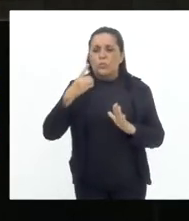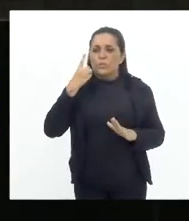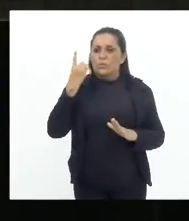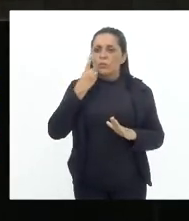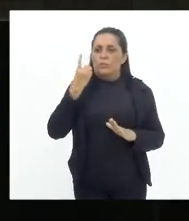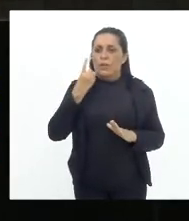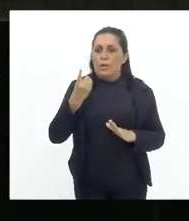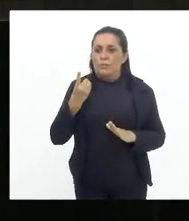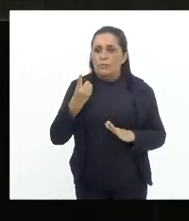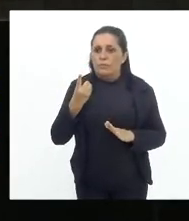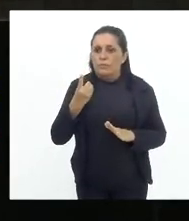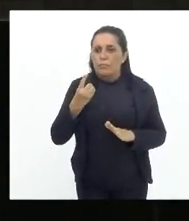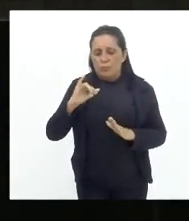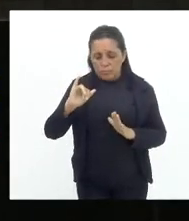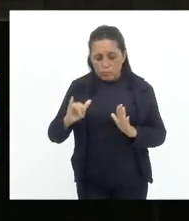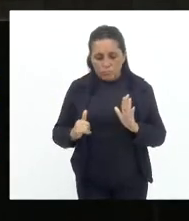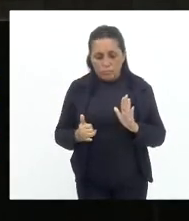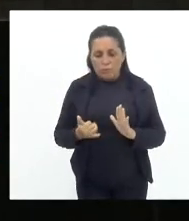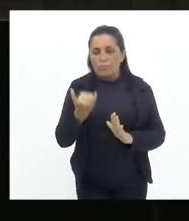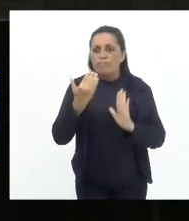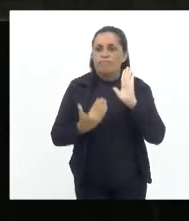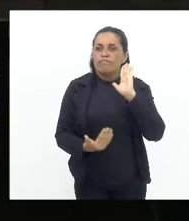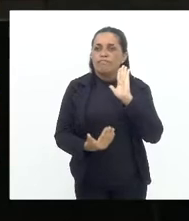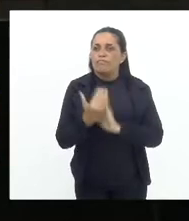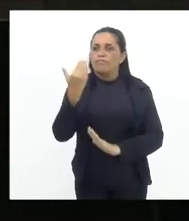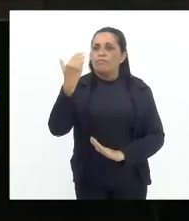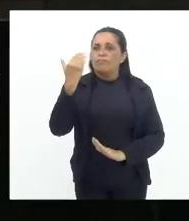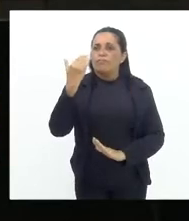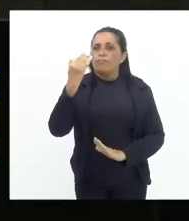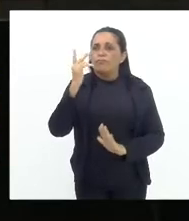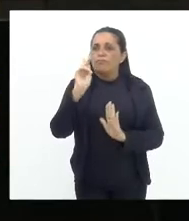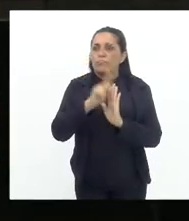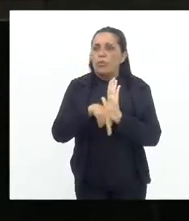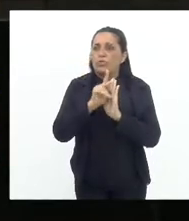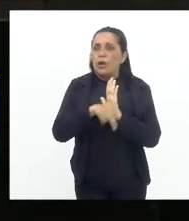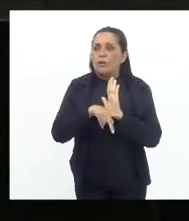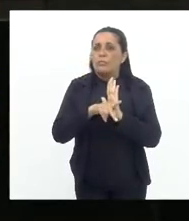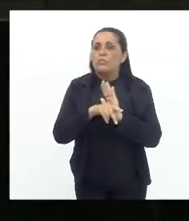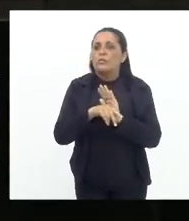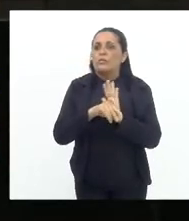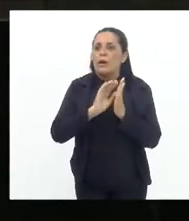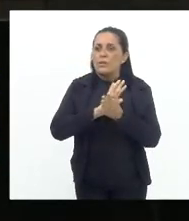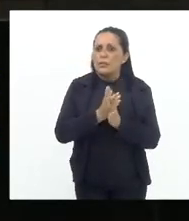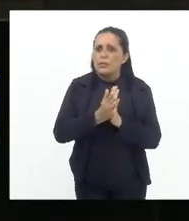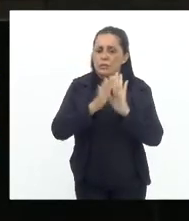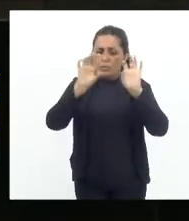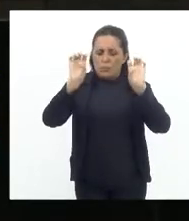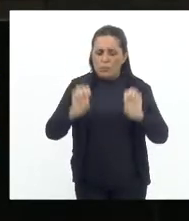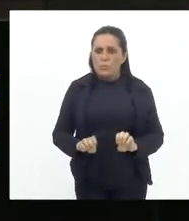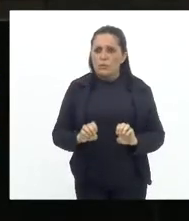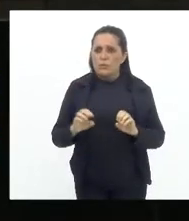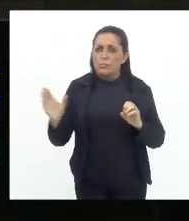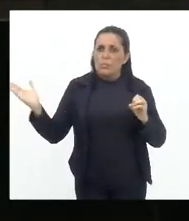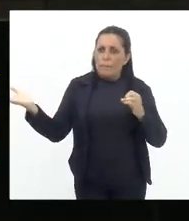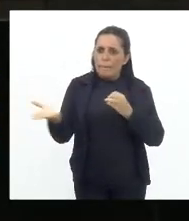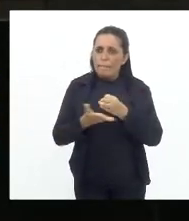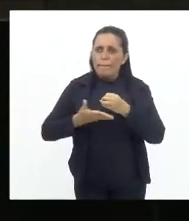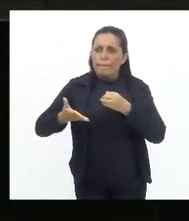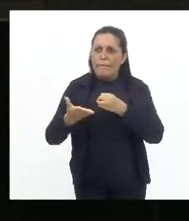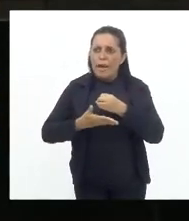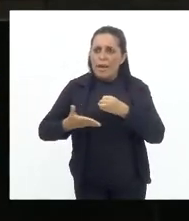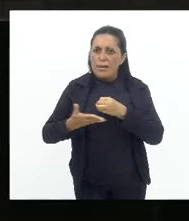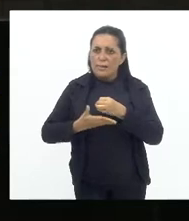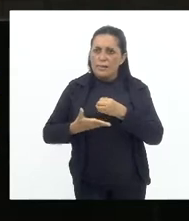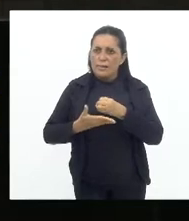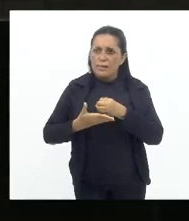que possam aprovar esse projeto para que o racismo estrutural colocado nas bases é